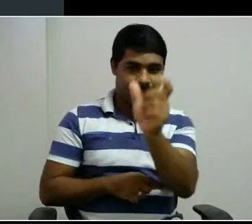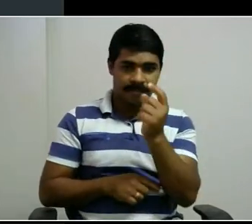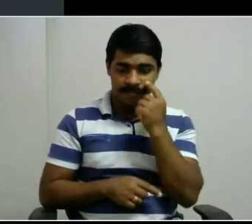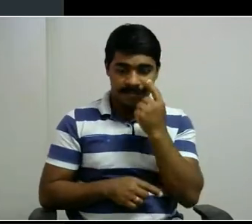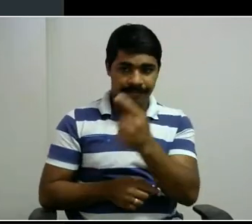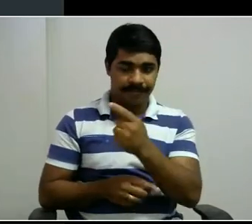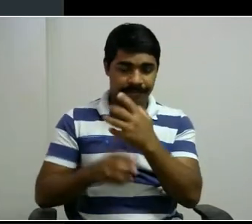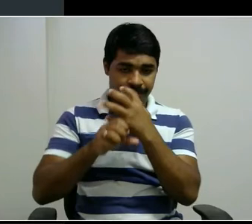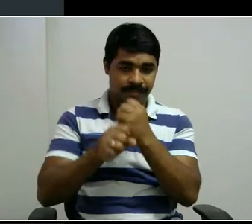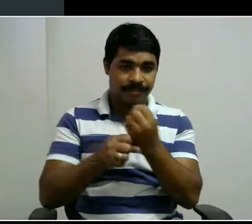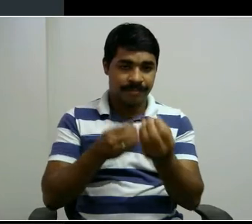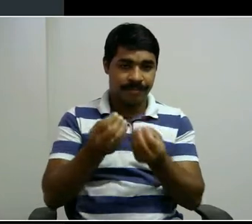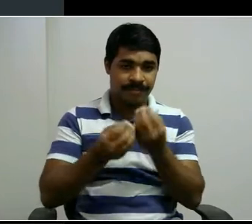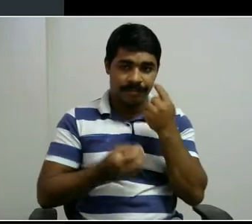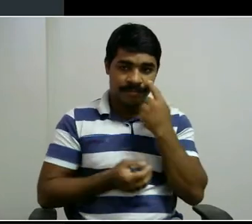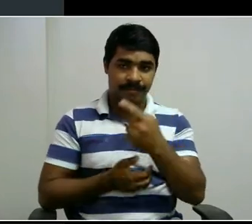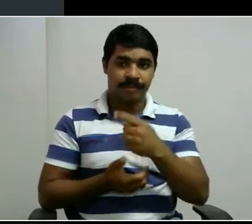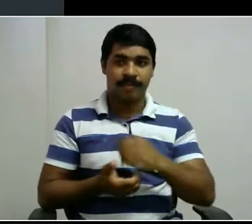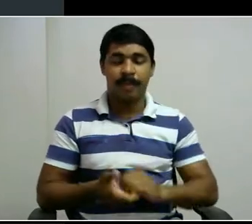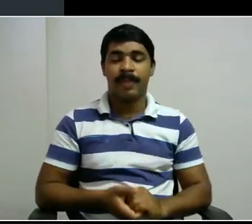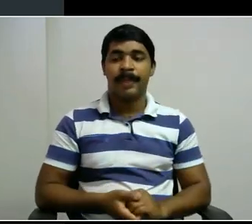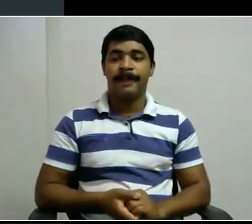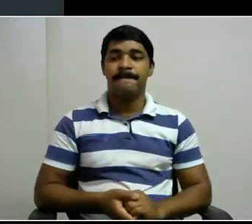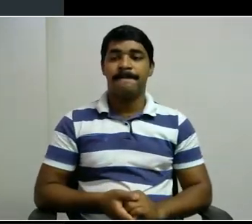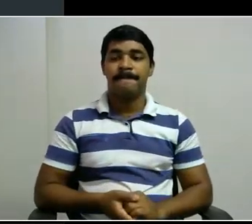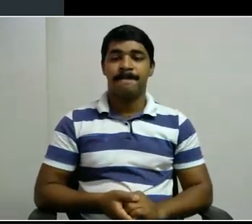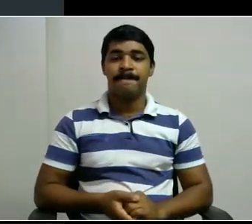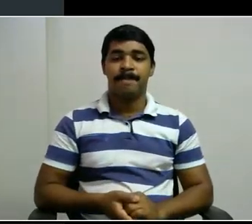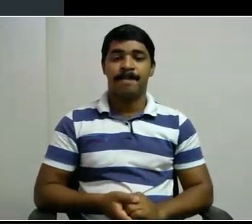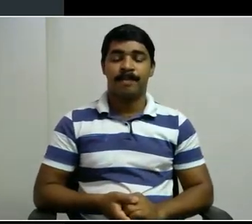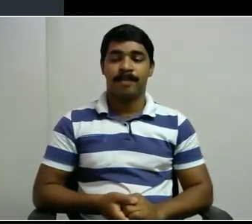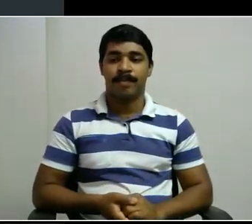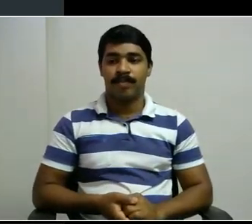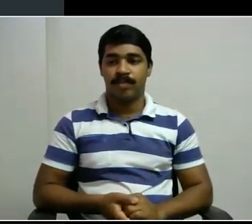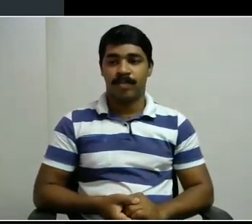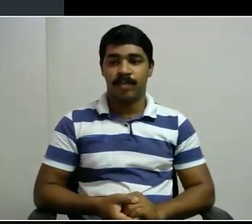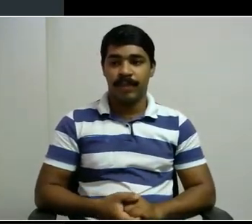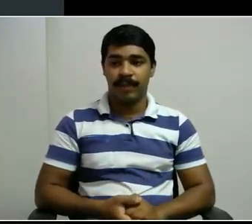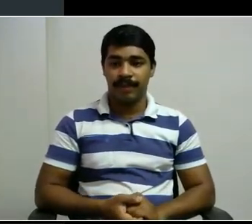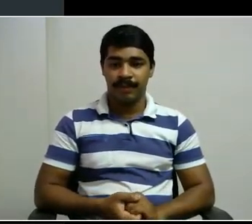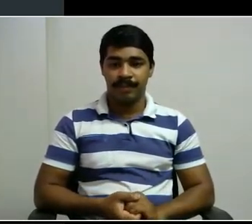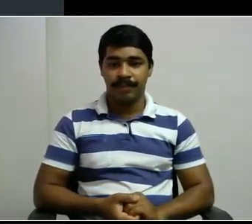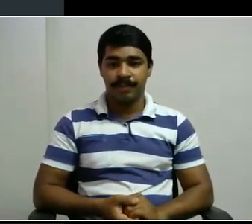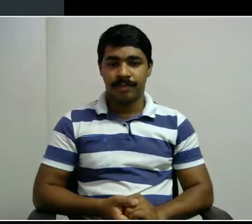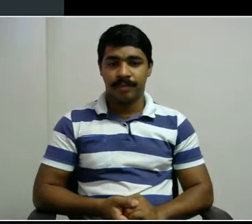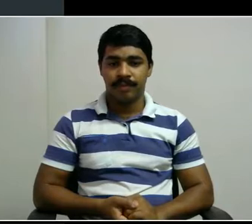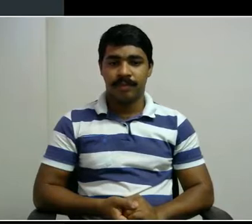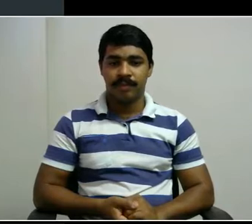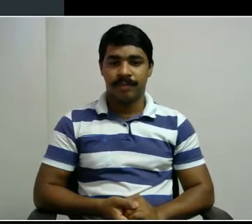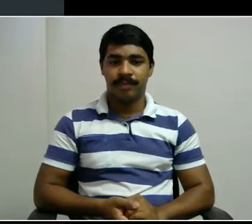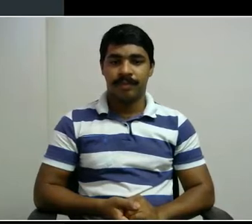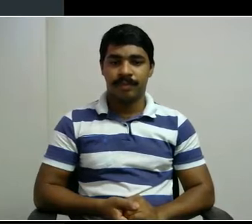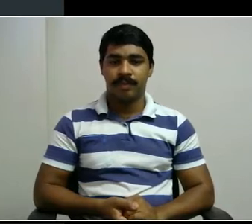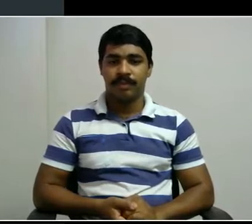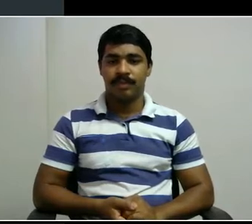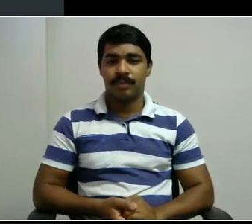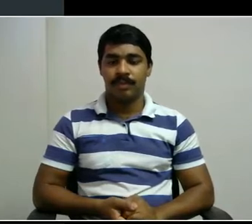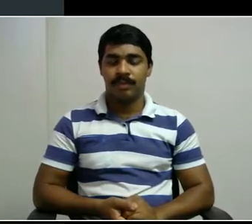Vamos começar aqui para a gente ver. Ó. Qual é o primeiro passo? O primeiro passo você vai... vou escrever aqui.